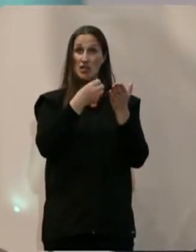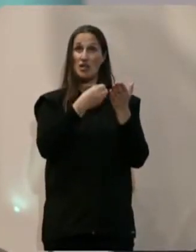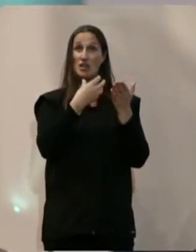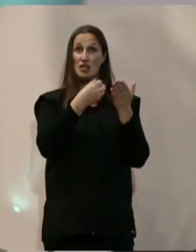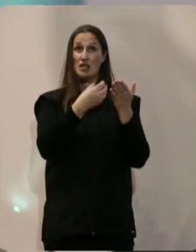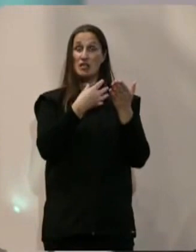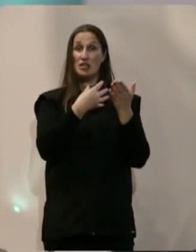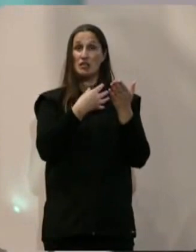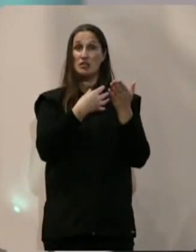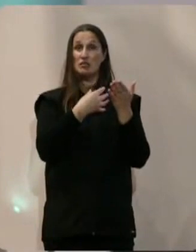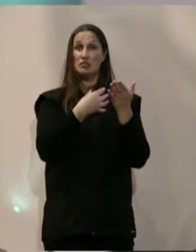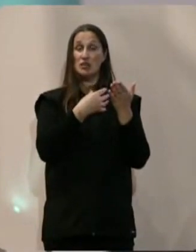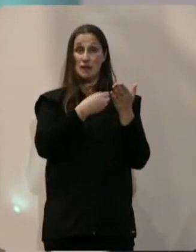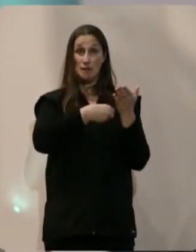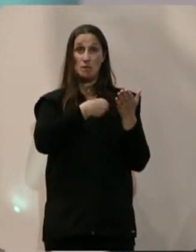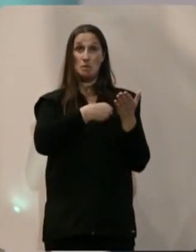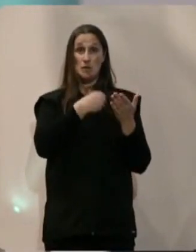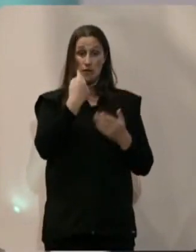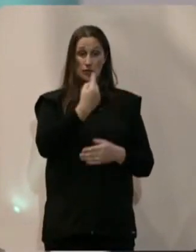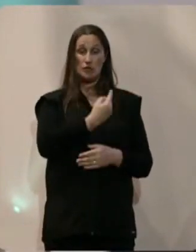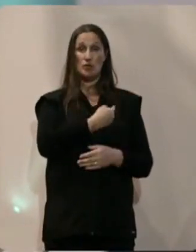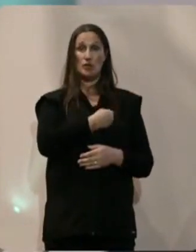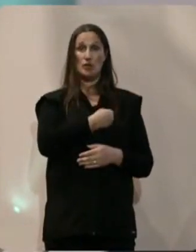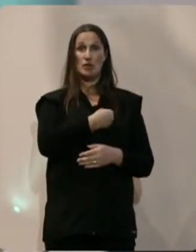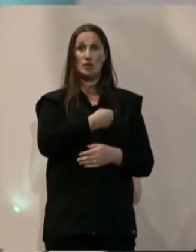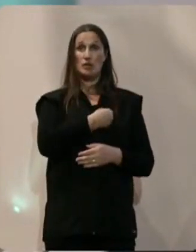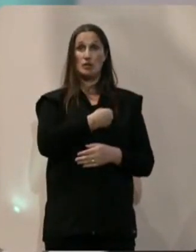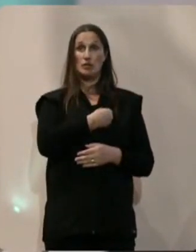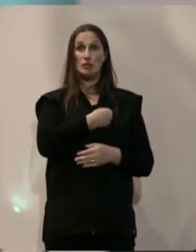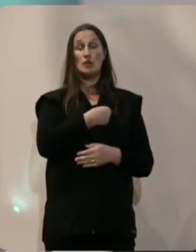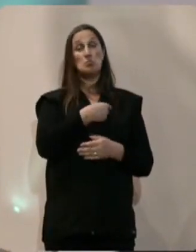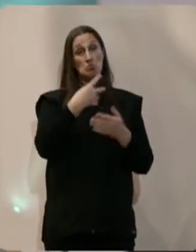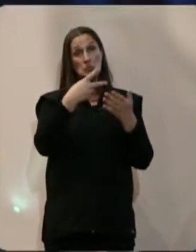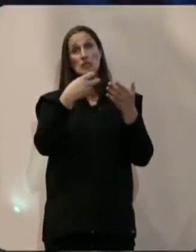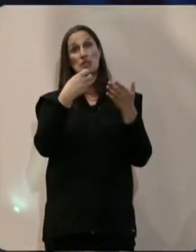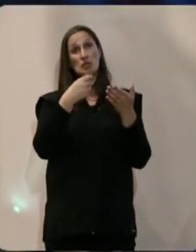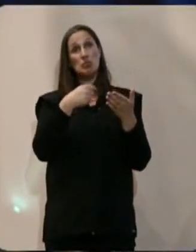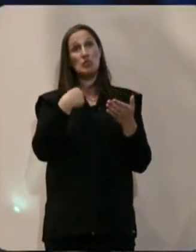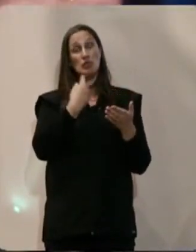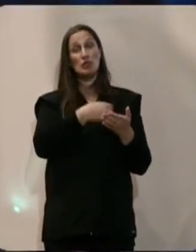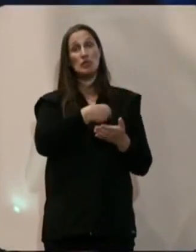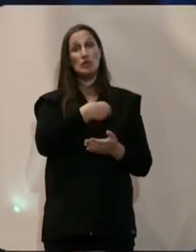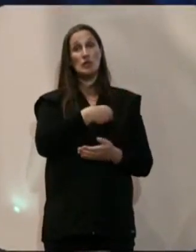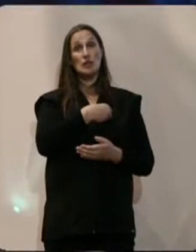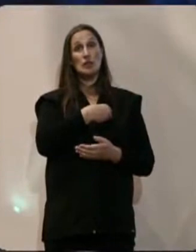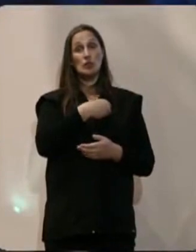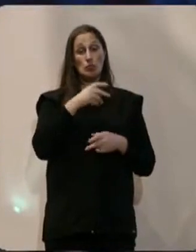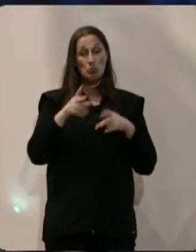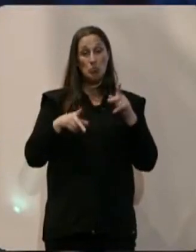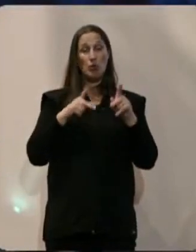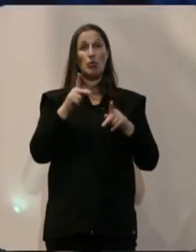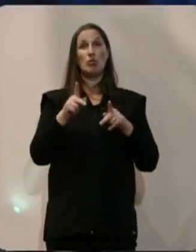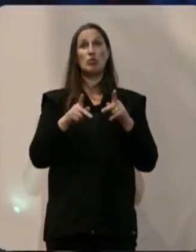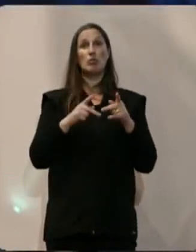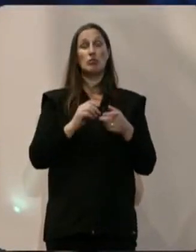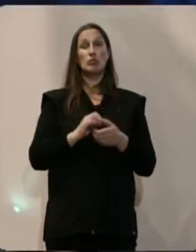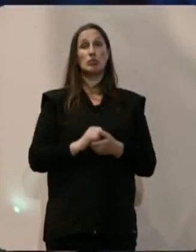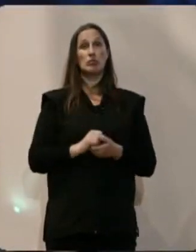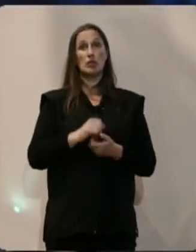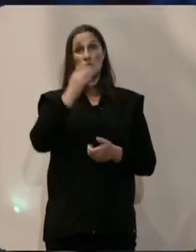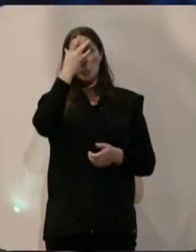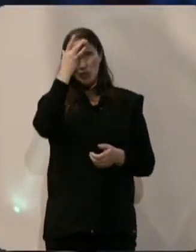isso na vida da gente. A gente vai ver isso no meio do povo,